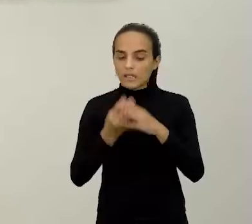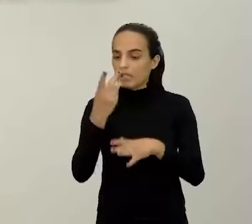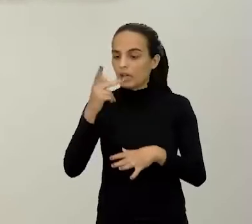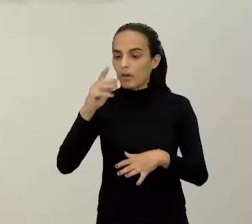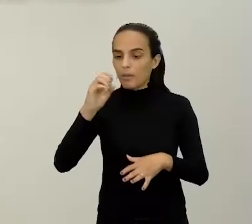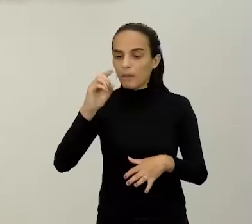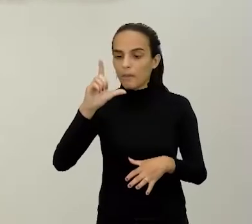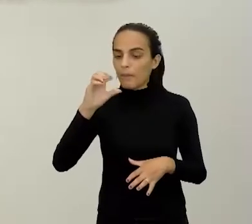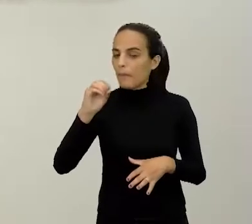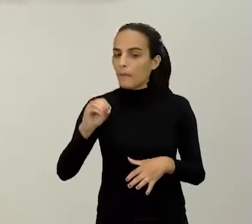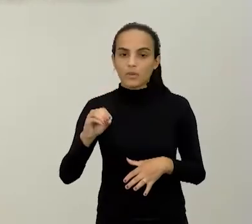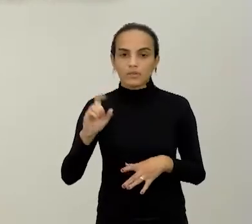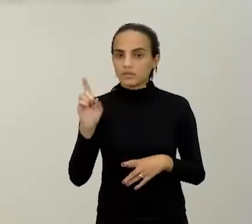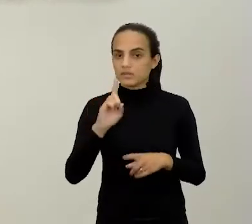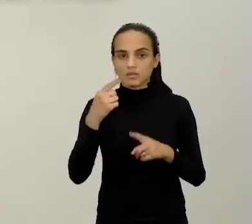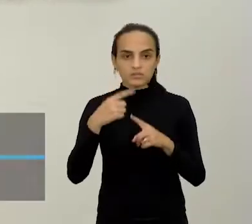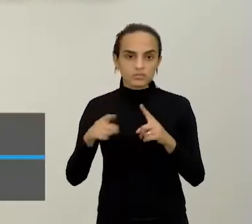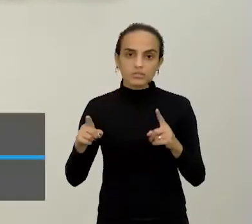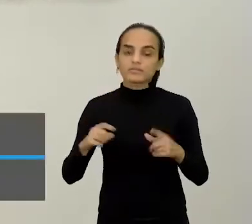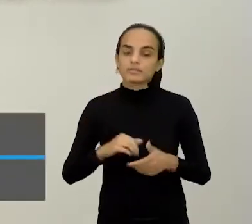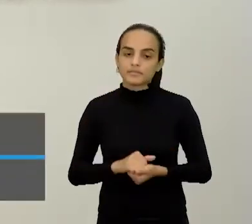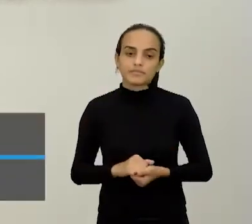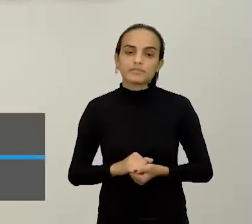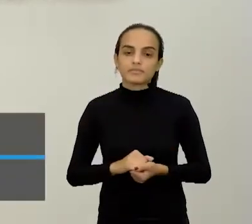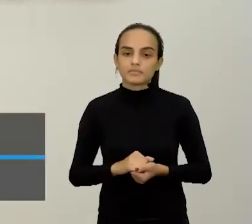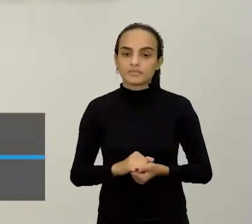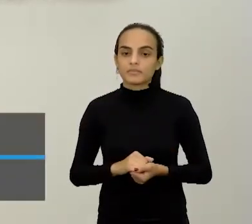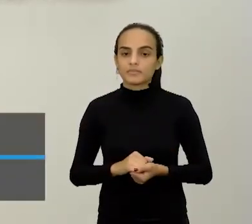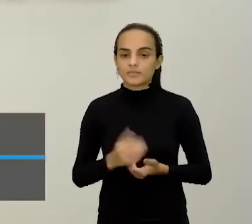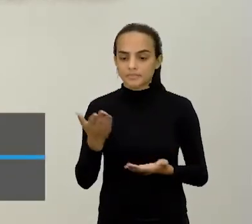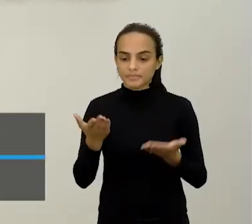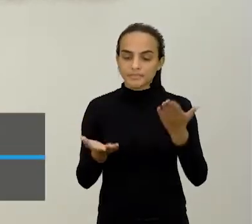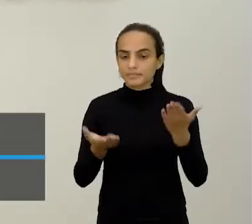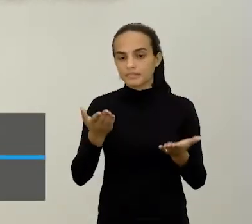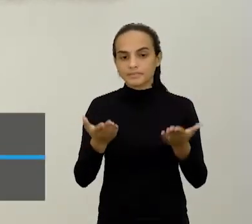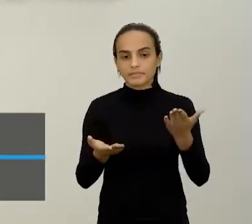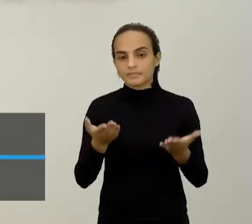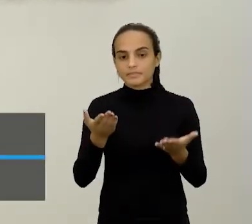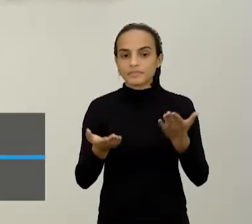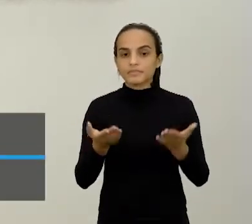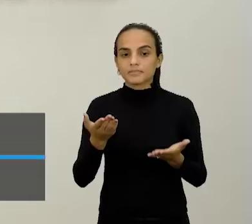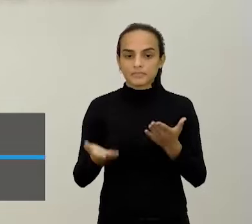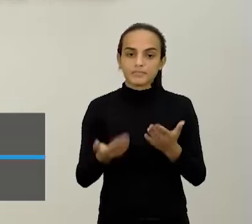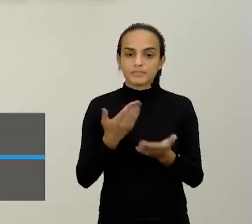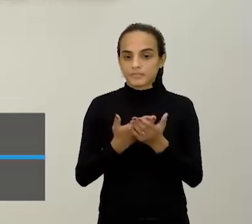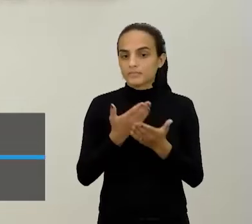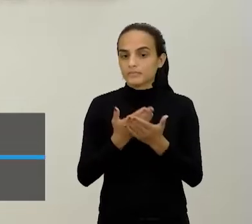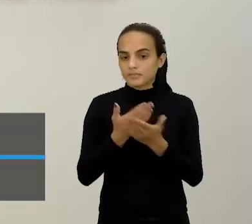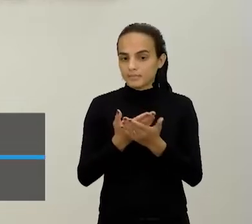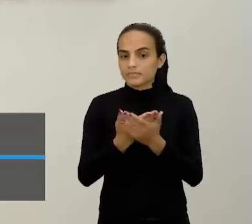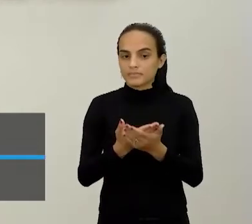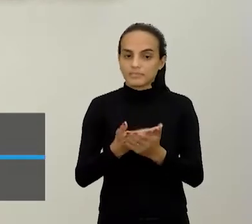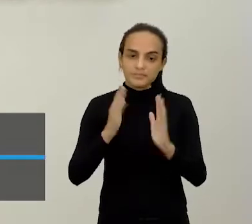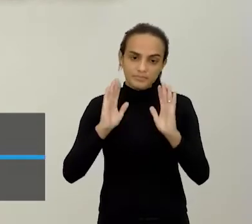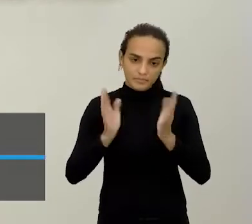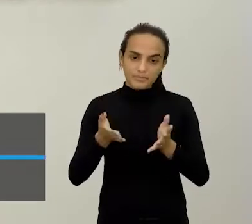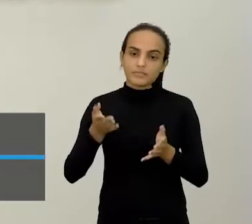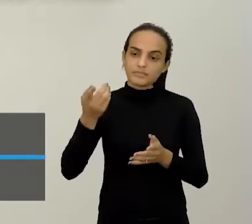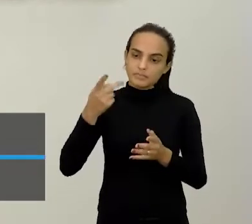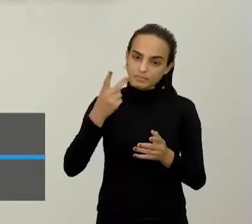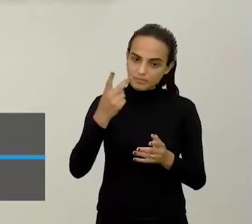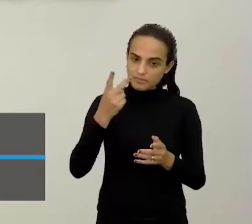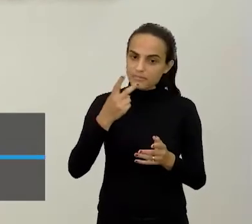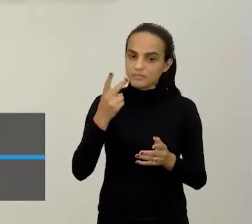que eu tenho de um lado, eu tenho de outro, ele está, entre aspas, equilibrado. Então a gente já estudou essas duas aulas. Se você